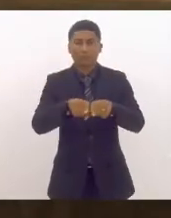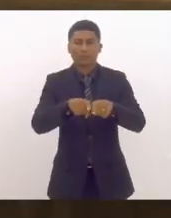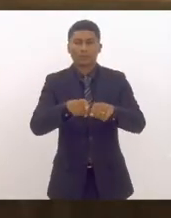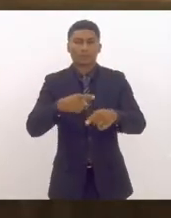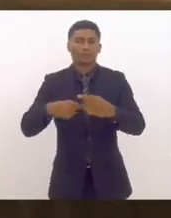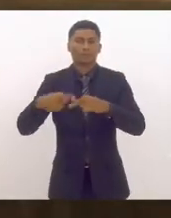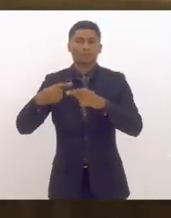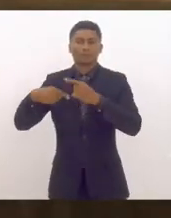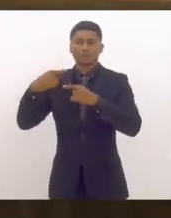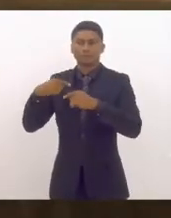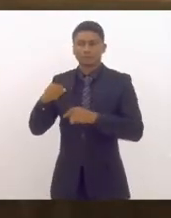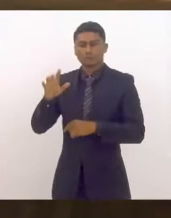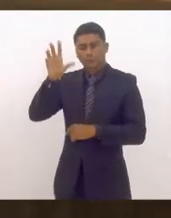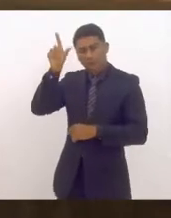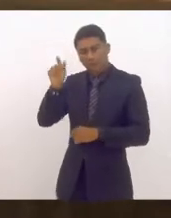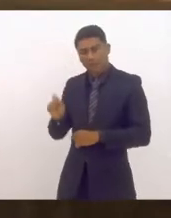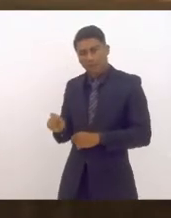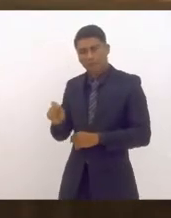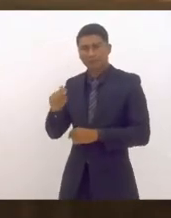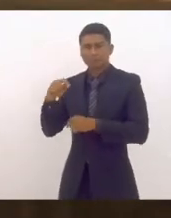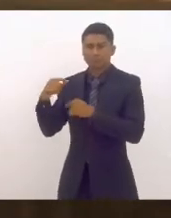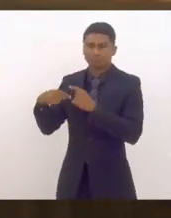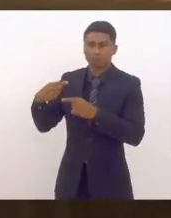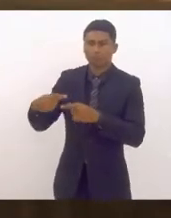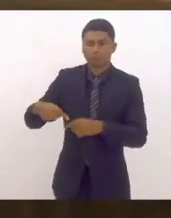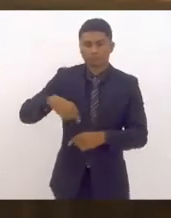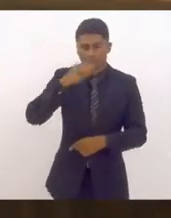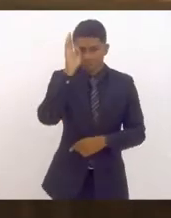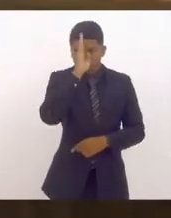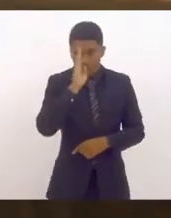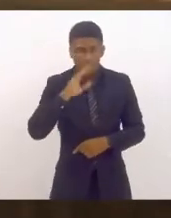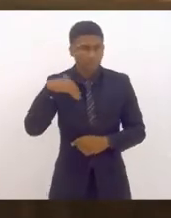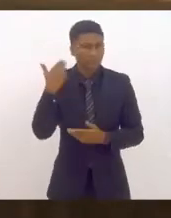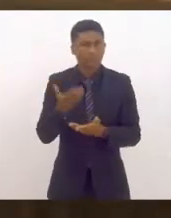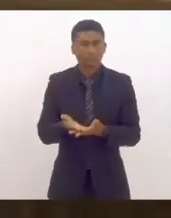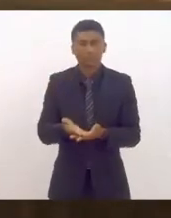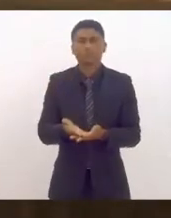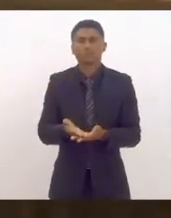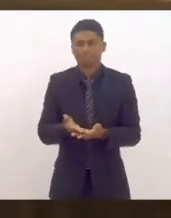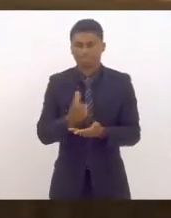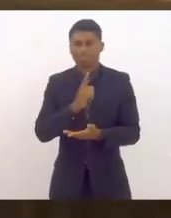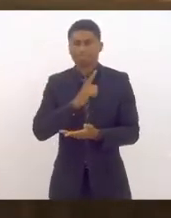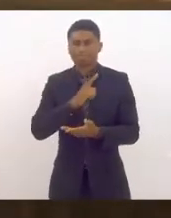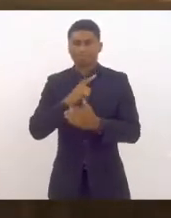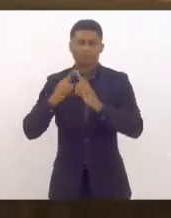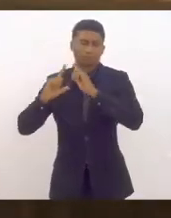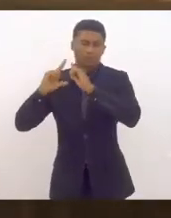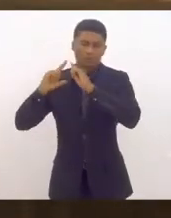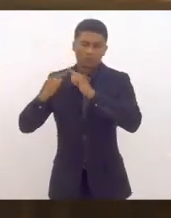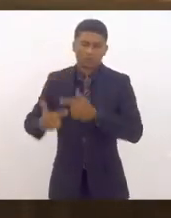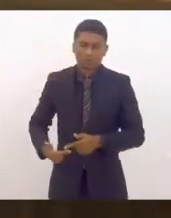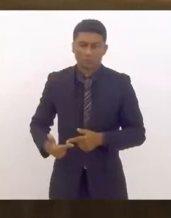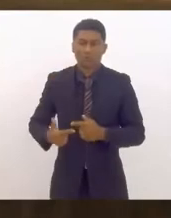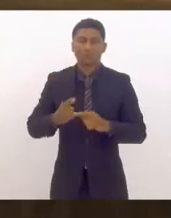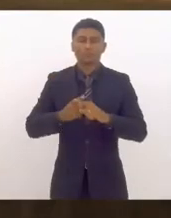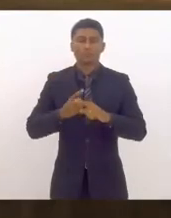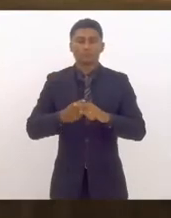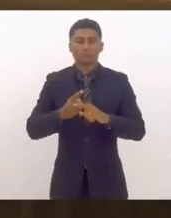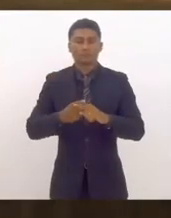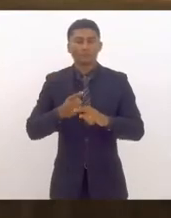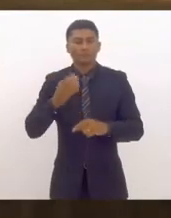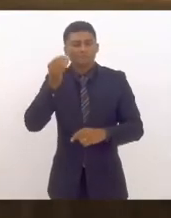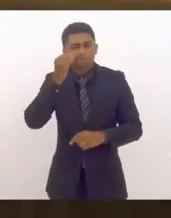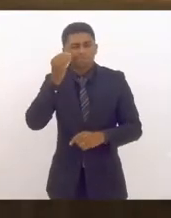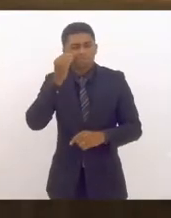matrizes africanas que têm guardados nesse país aí muito processo, né, Tia Ju, de tentativa de